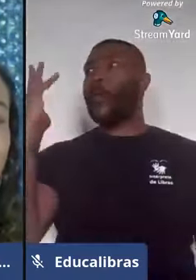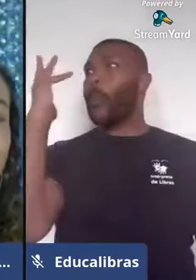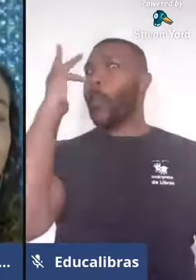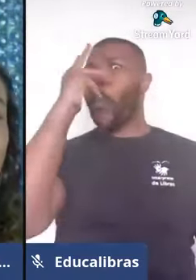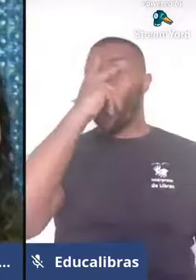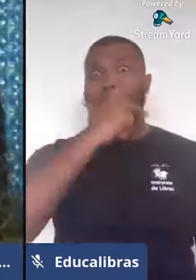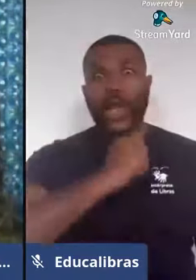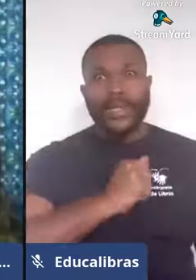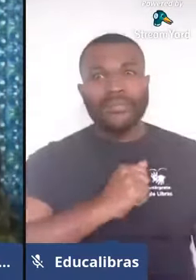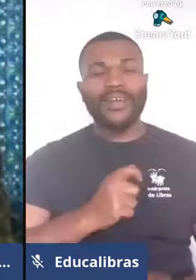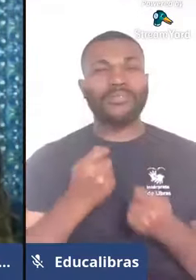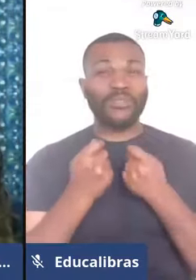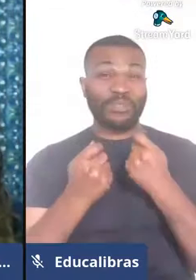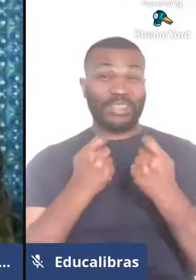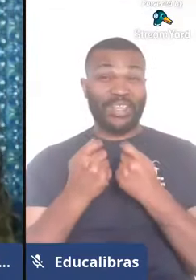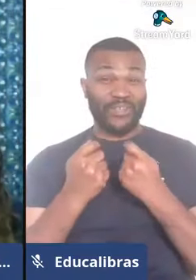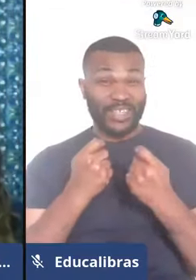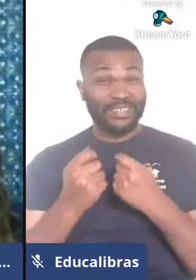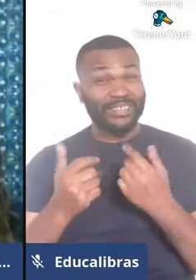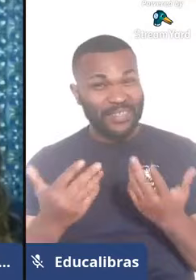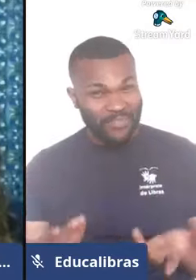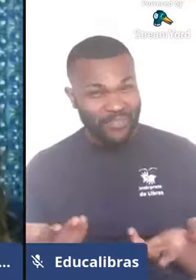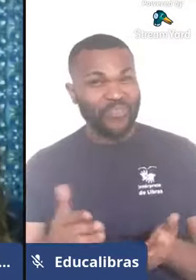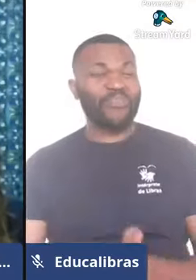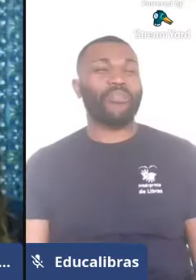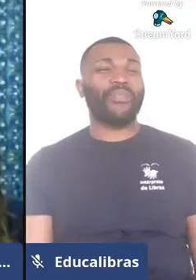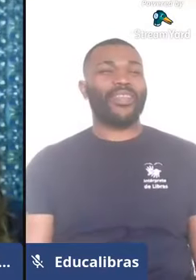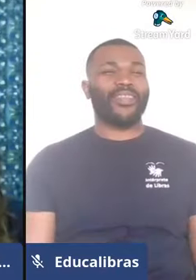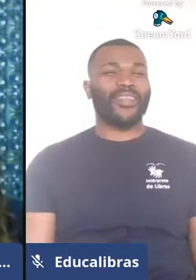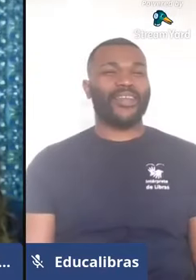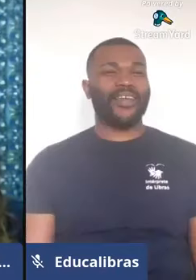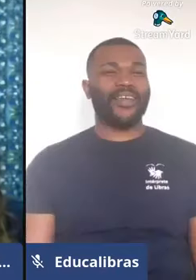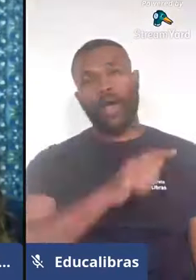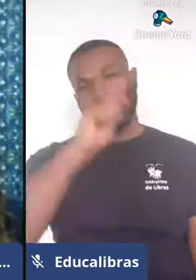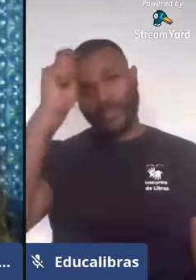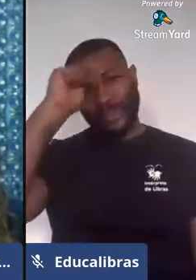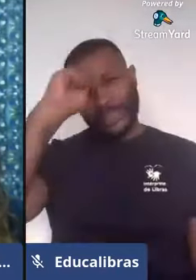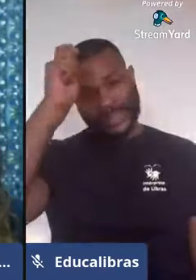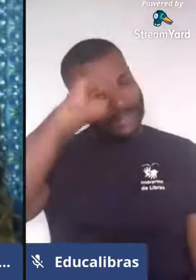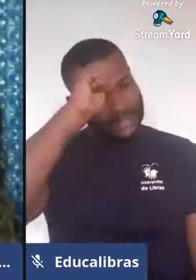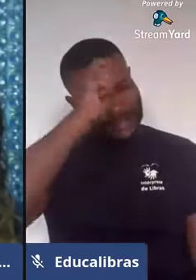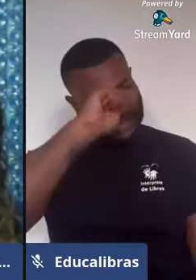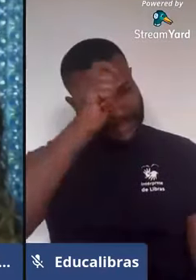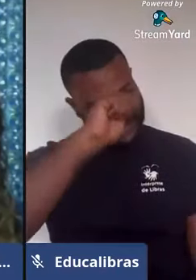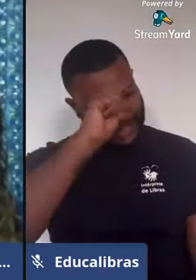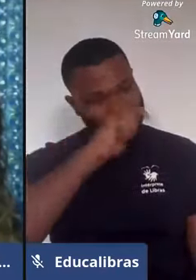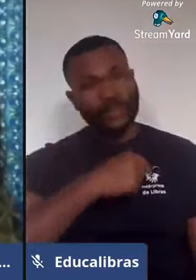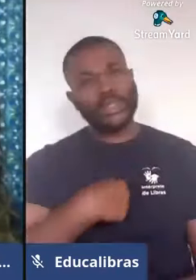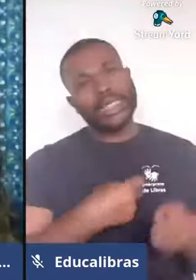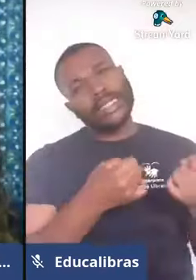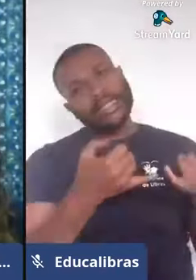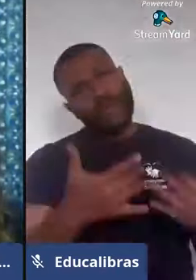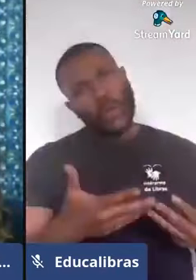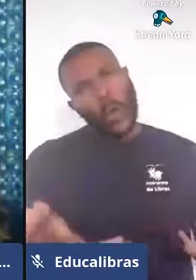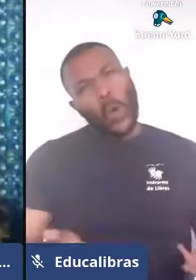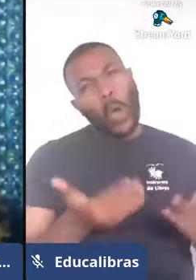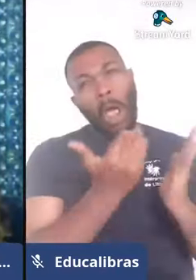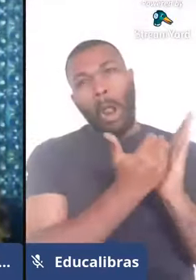entrevista. Ou seja, o Cid dando o juízo de valor na descrição, não pode, hein?